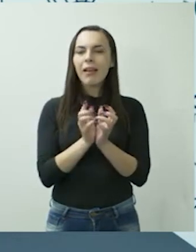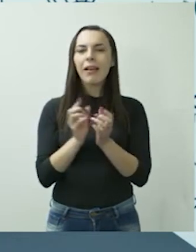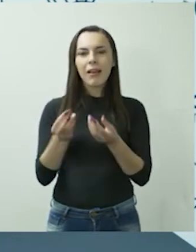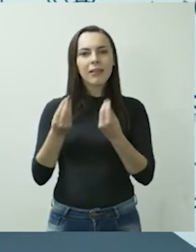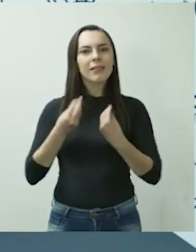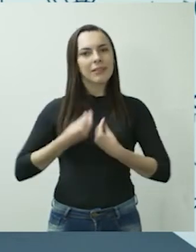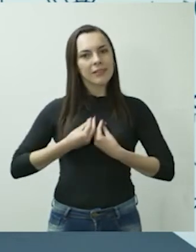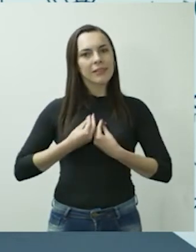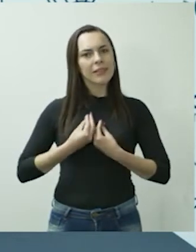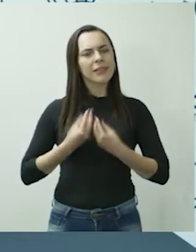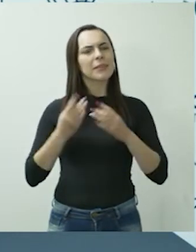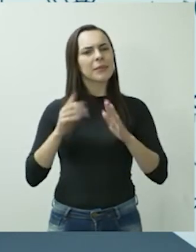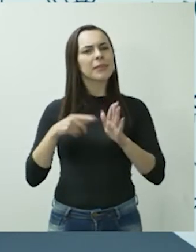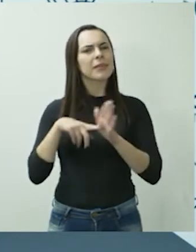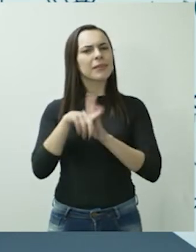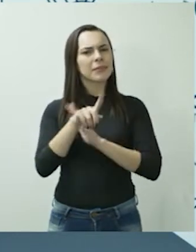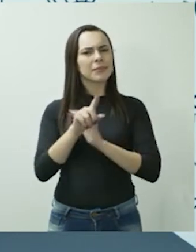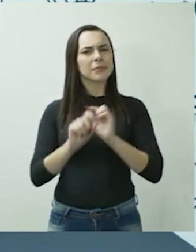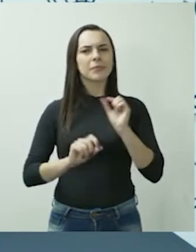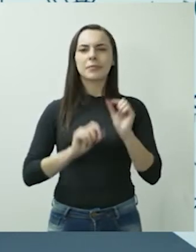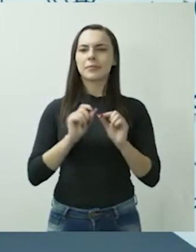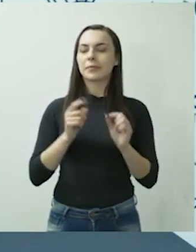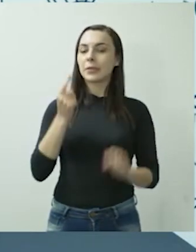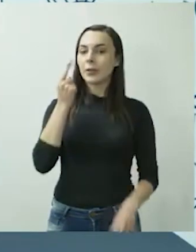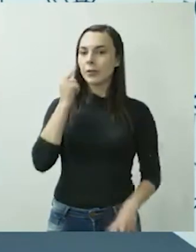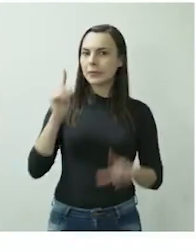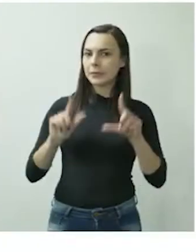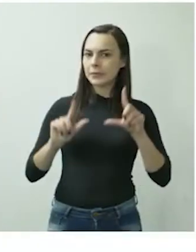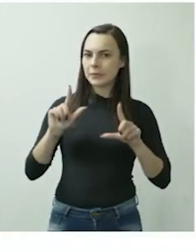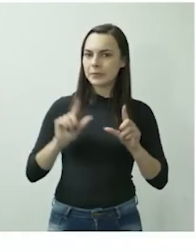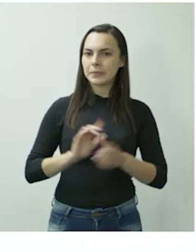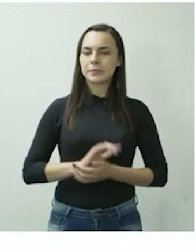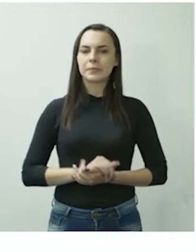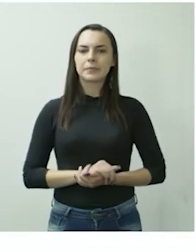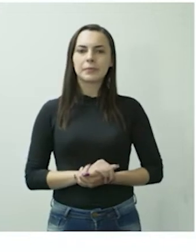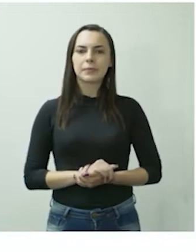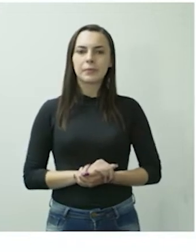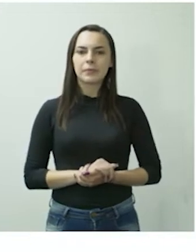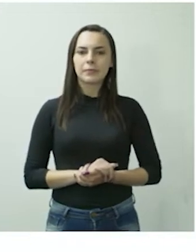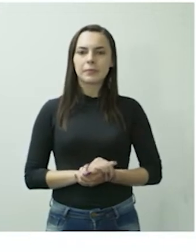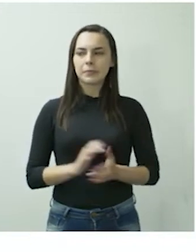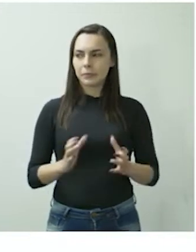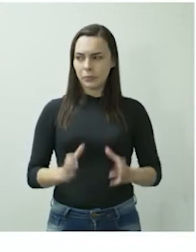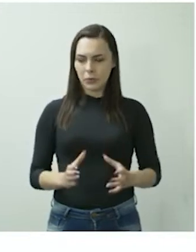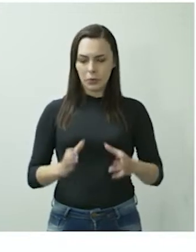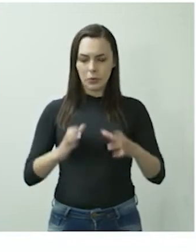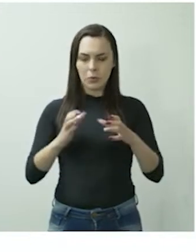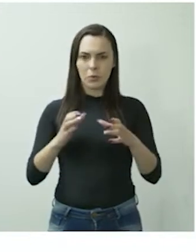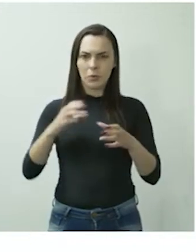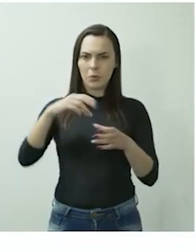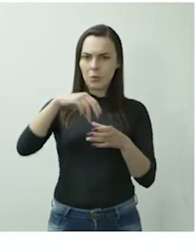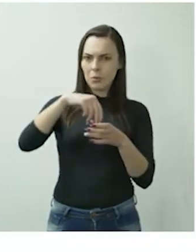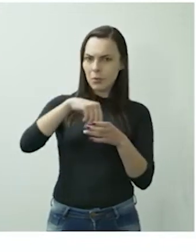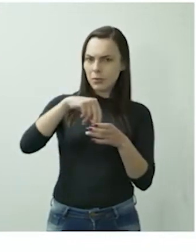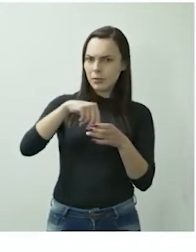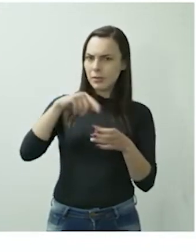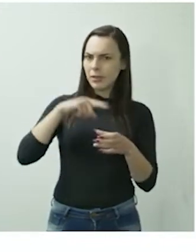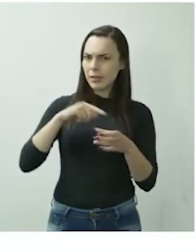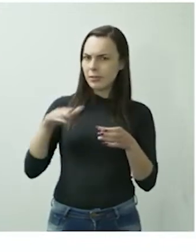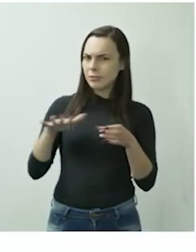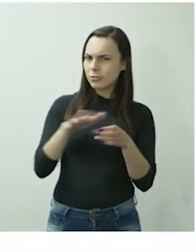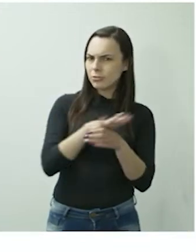E aí ela perguntou pra gente. Vejam na tela. O pote, ele está